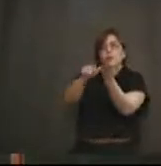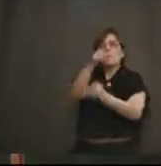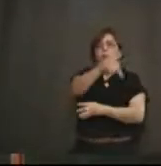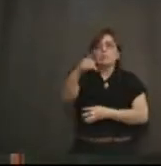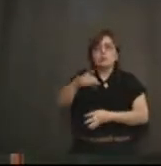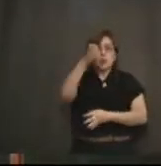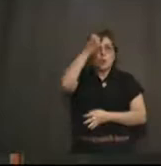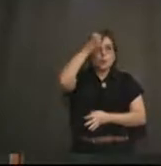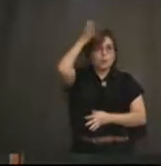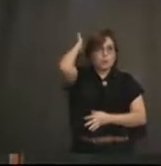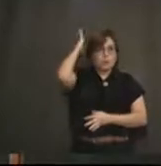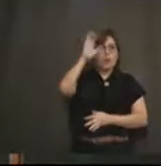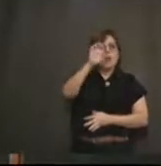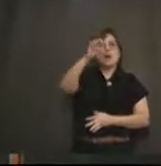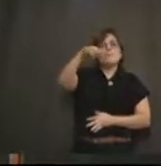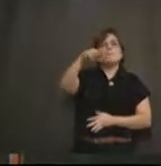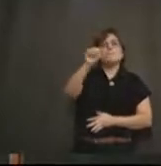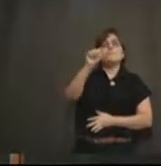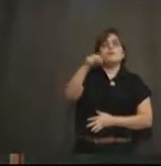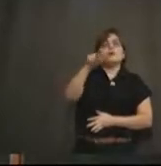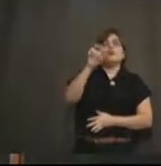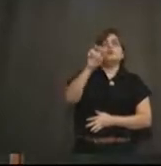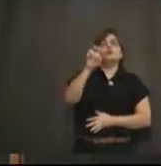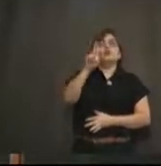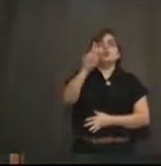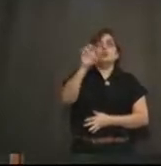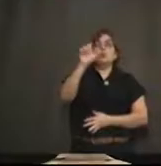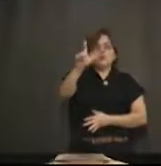doutor Emmanuel Zaguri Tourinho.